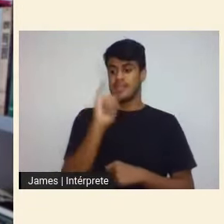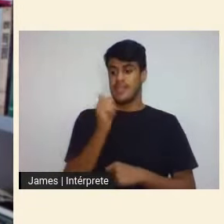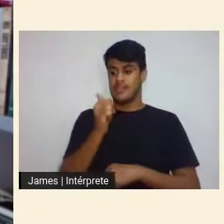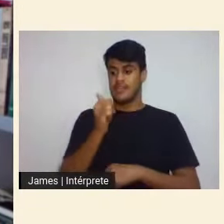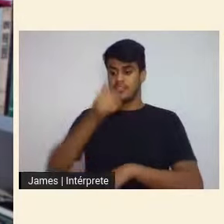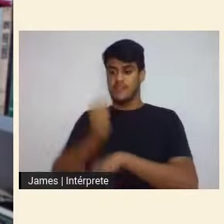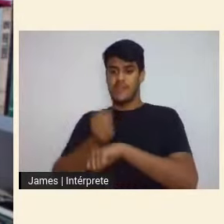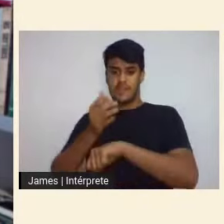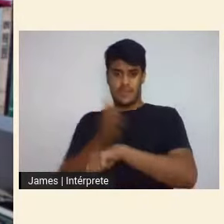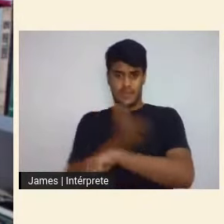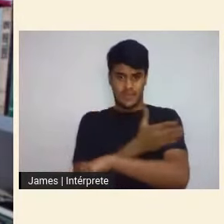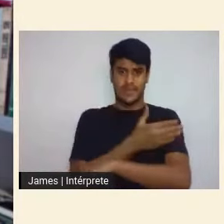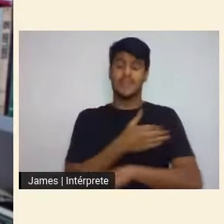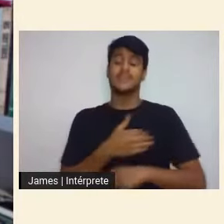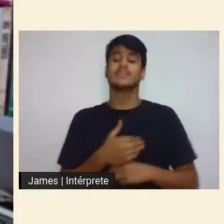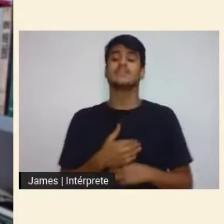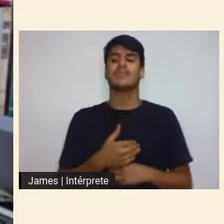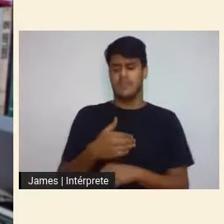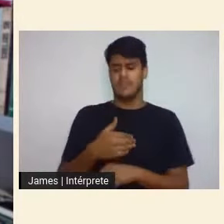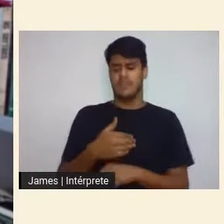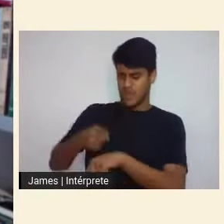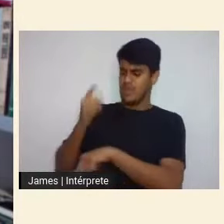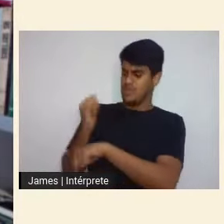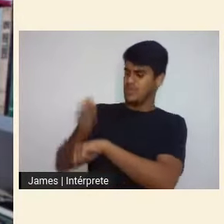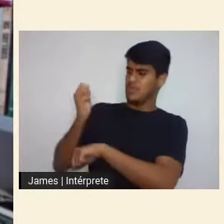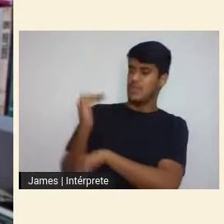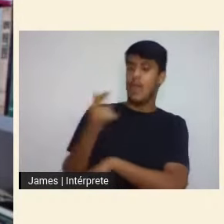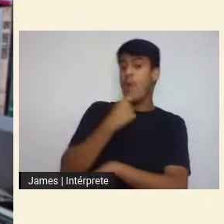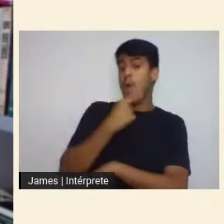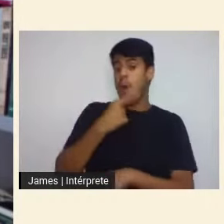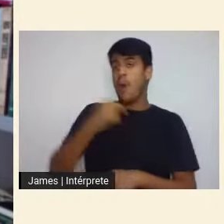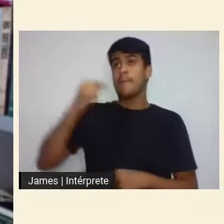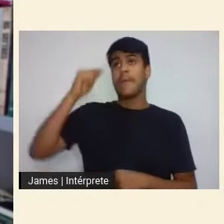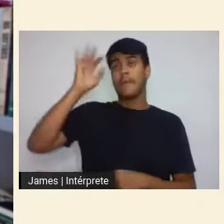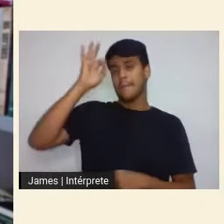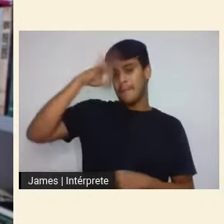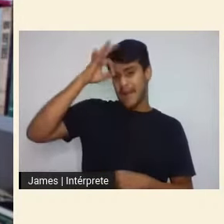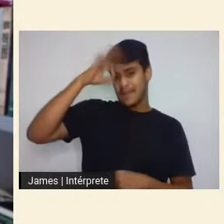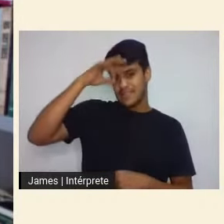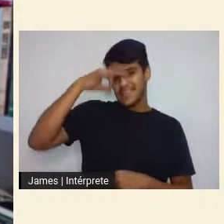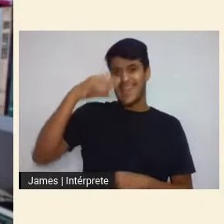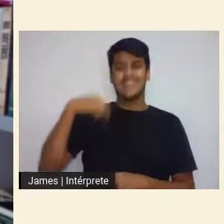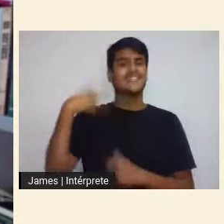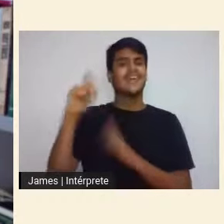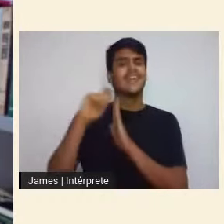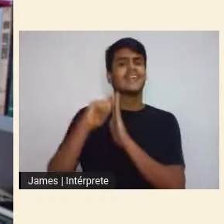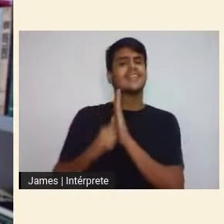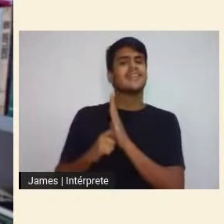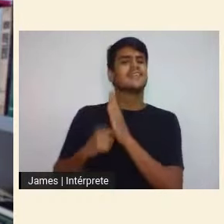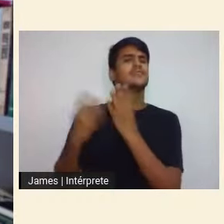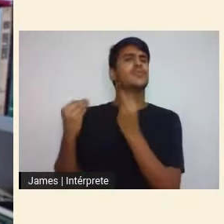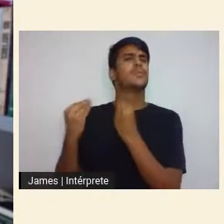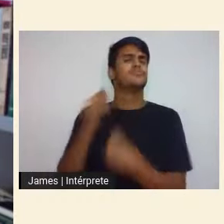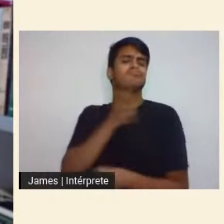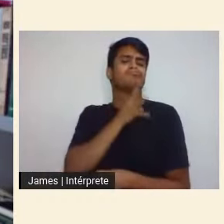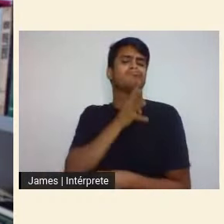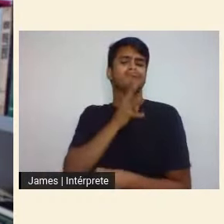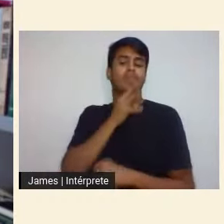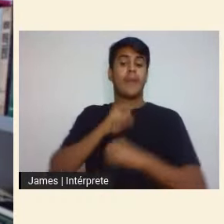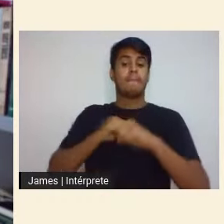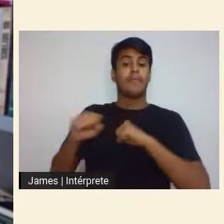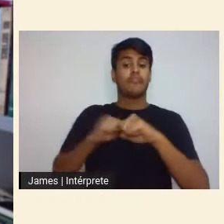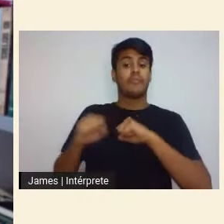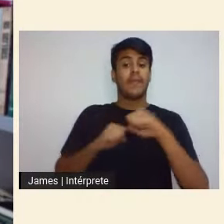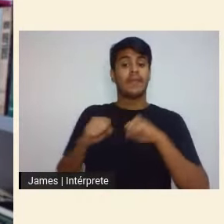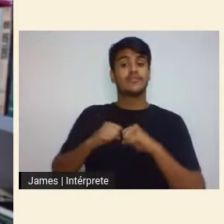narrativa construída por Mário de Andrade, né, no seu texto clássico O Movimento Modernista, de